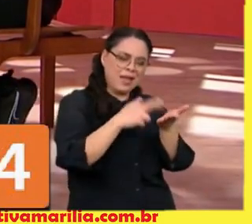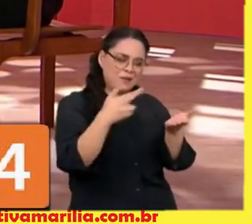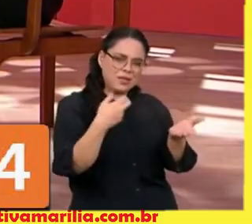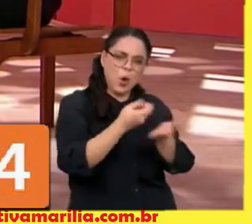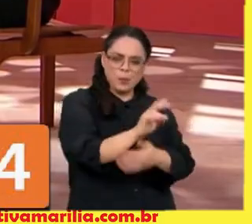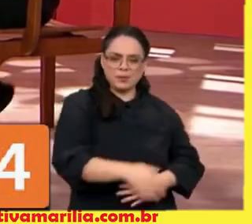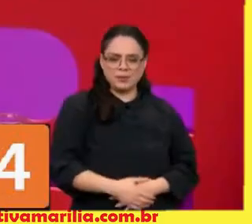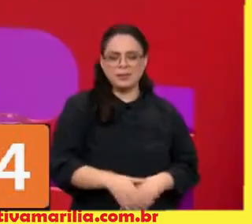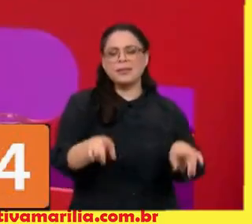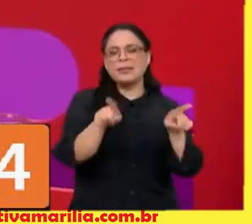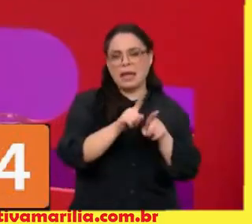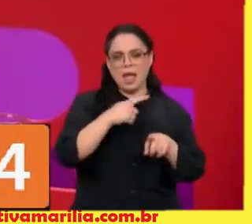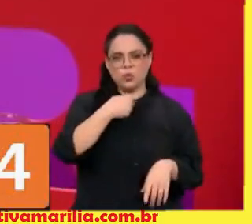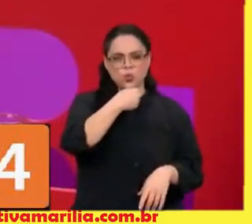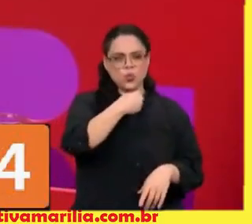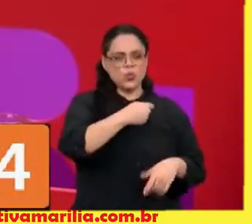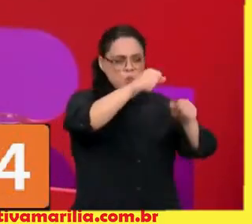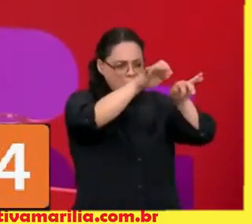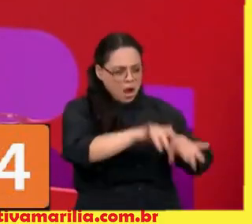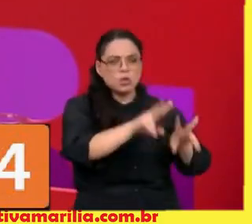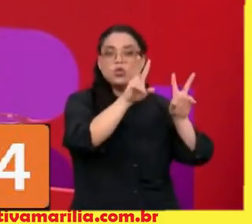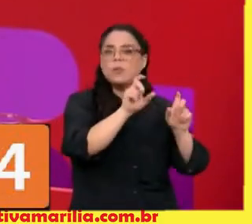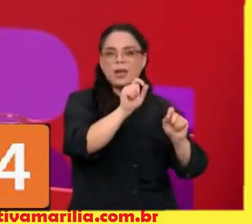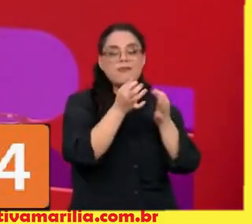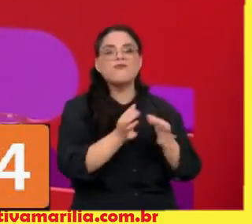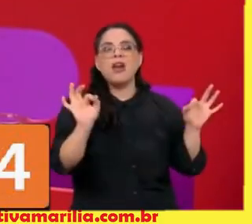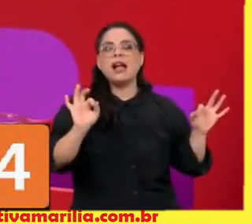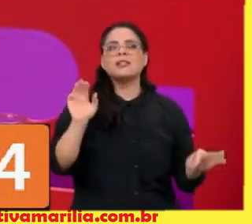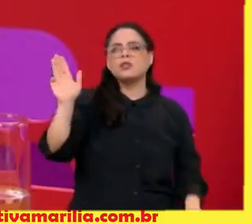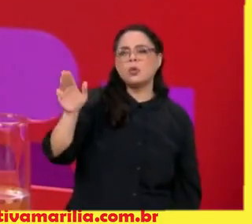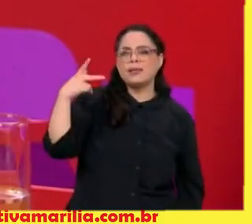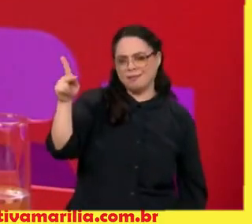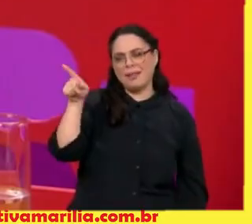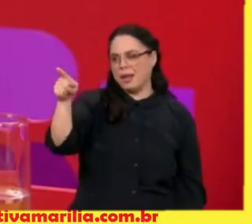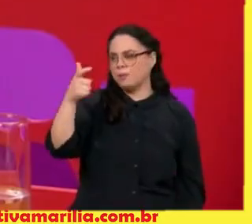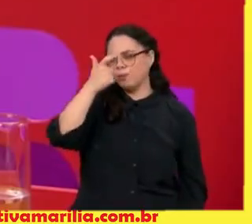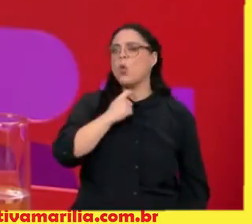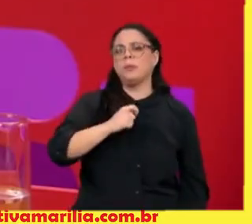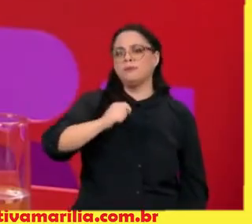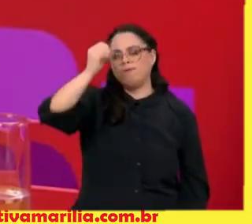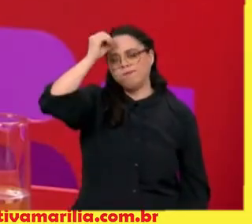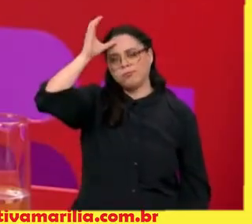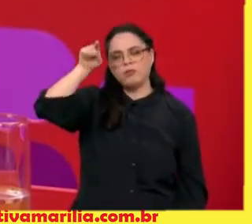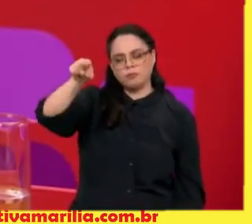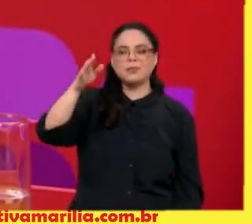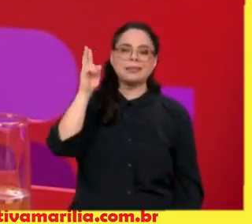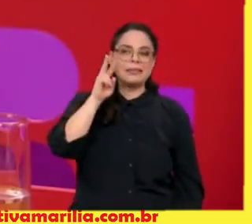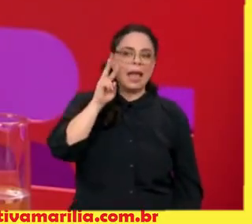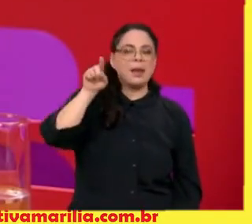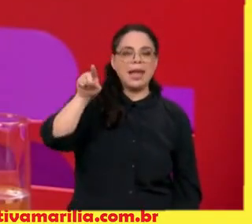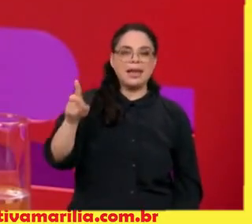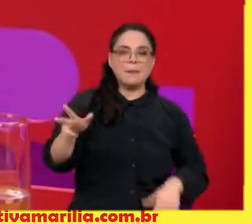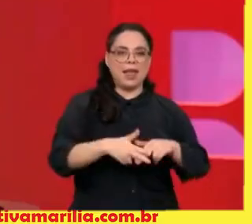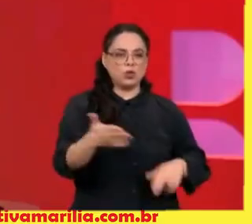frase do Lula. O fim do artigo é essa frase maravilhosa. O Lula é muito inteligente, né? Quando ele foi preso, não sei se você lembra da frase